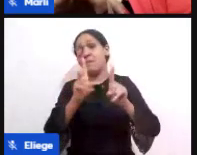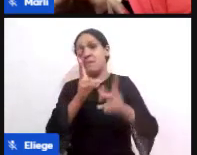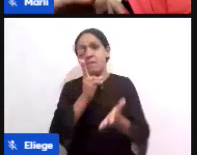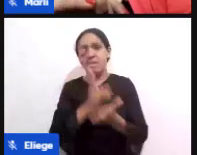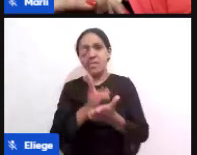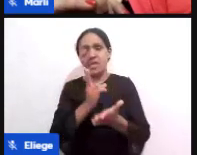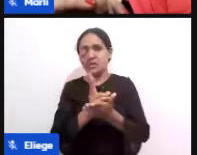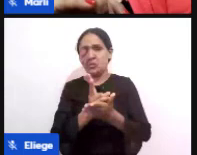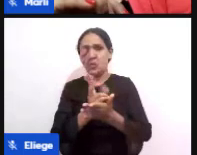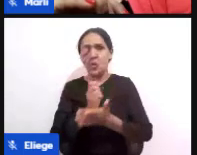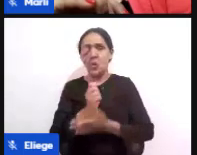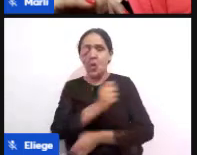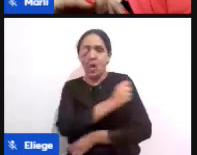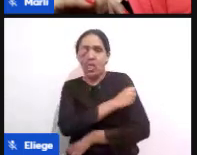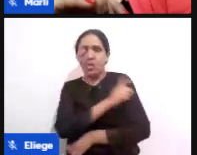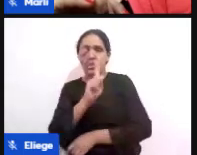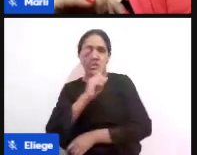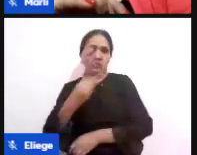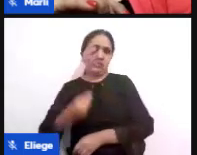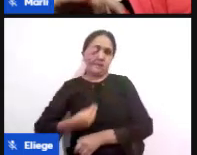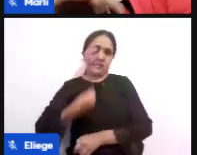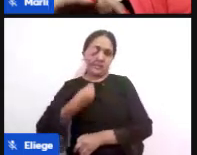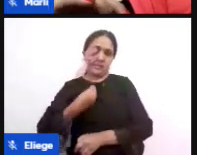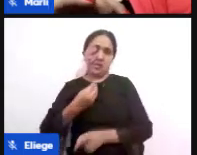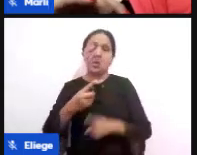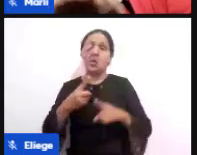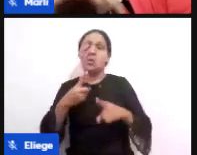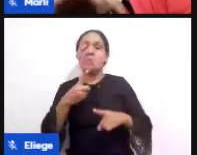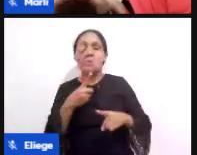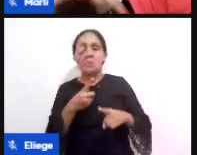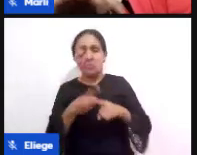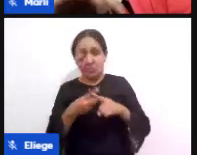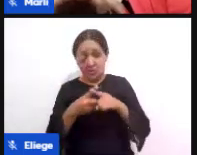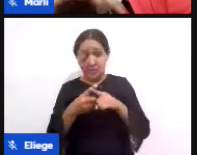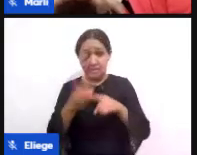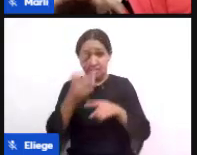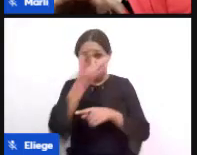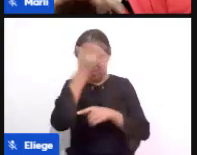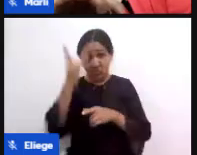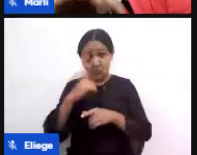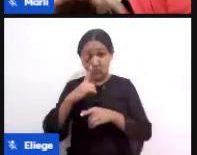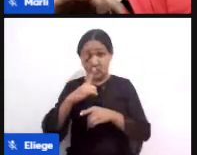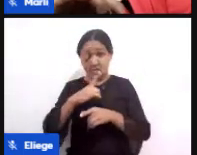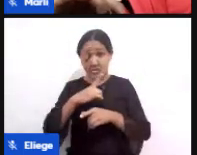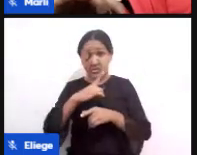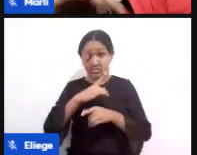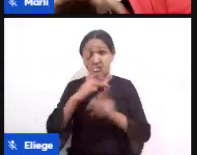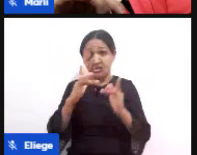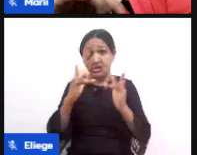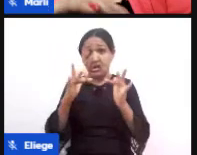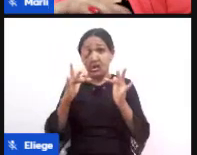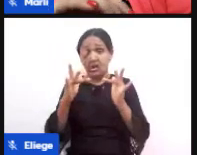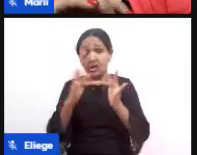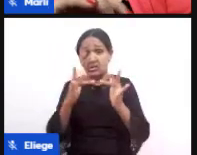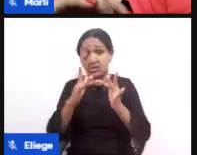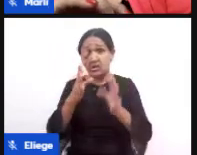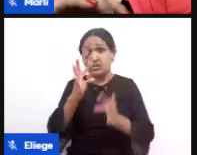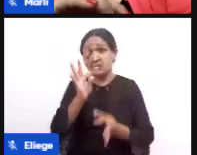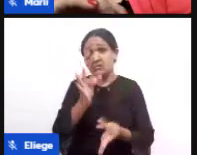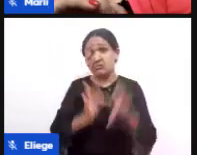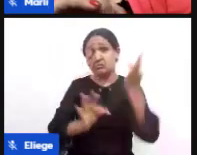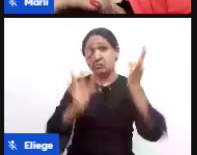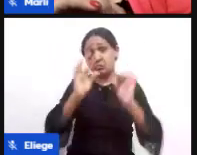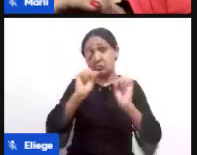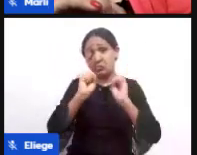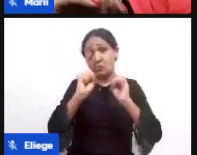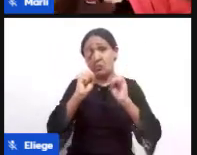presencial, porque aquele que tiver acesso poderá acessar esses jogos, esses vídeos. Os